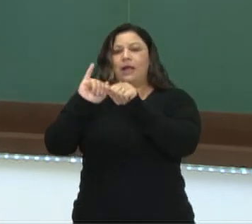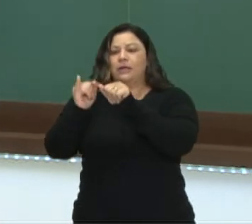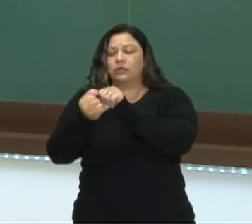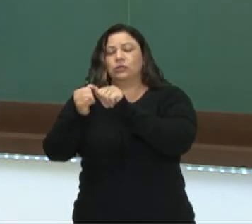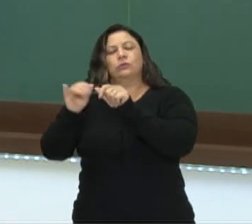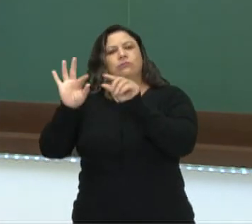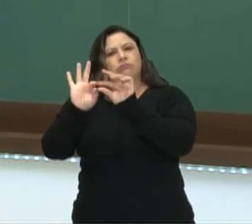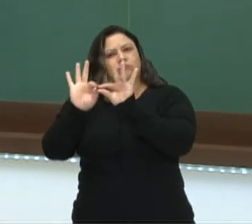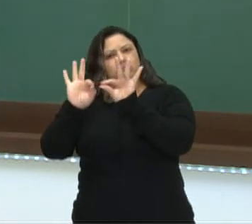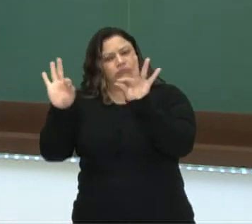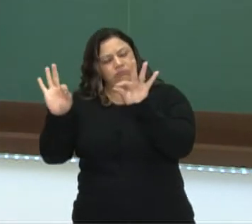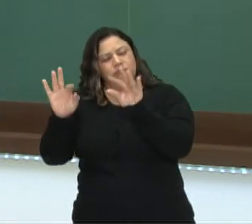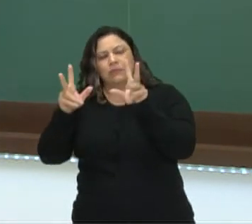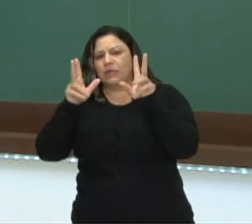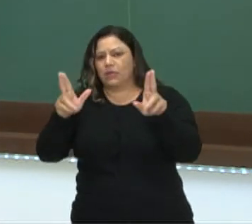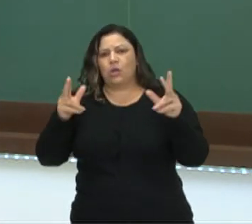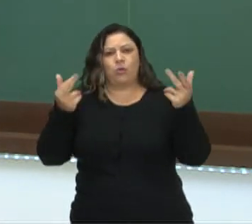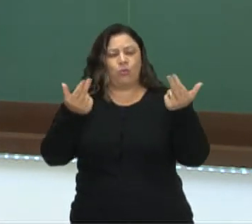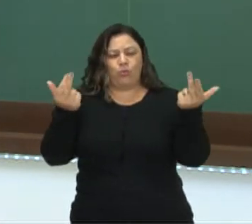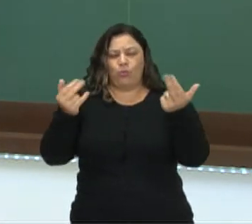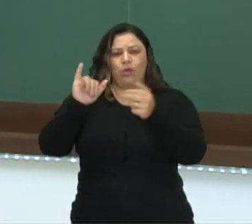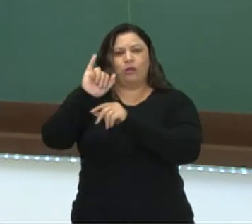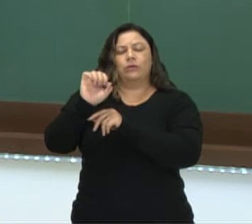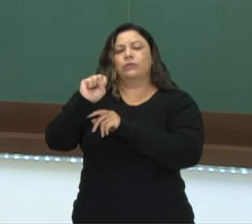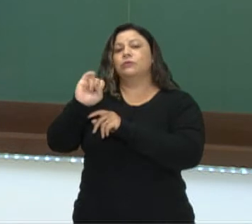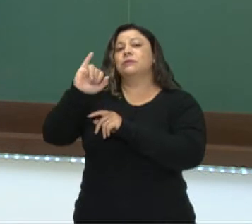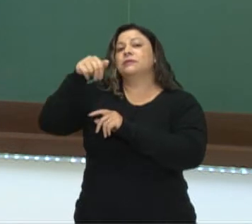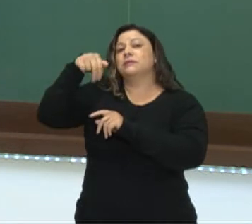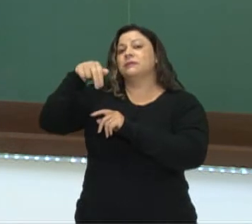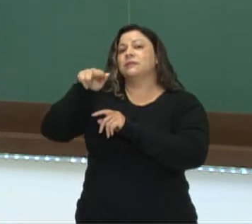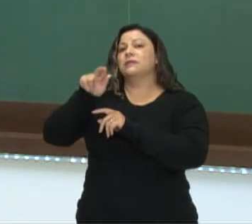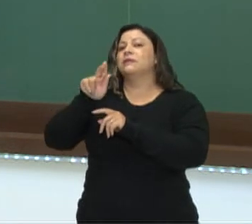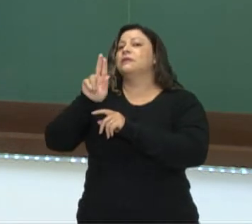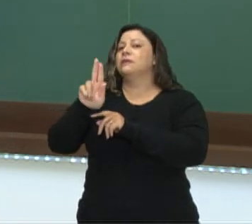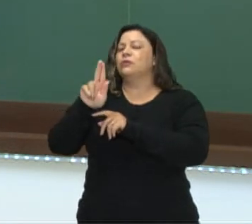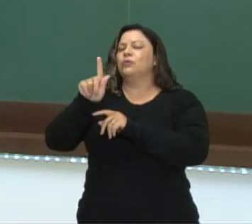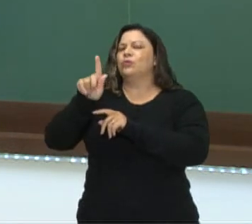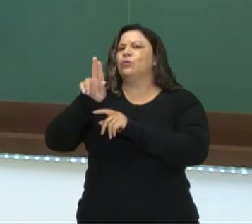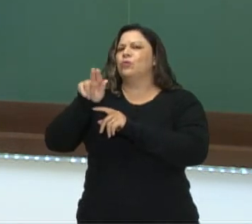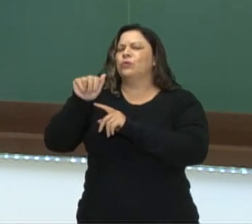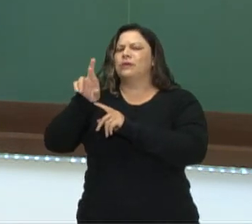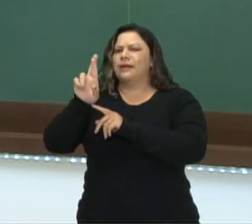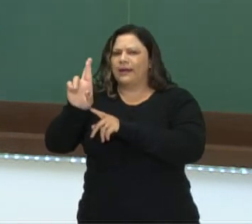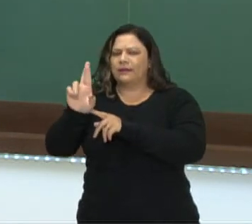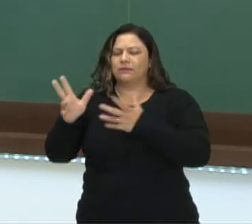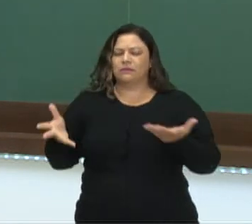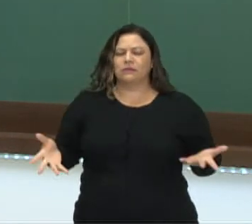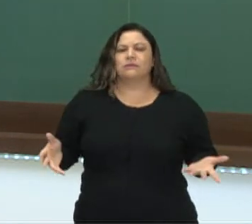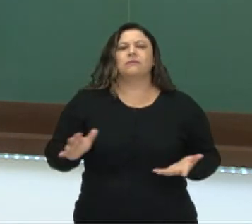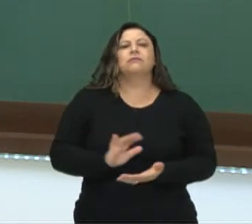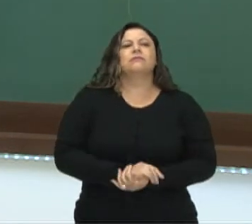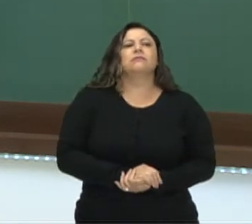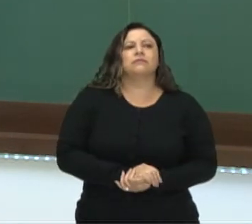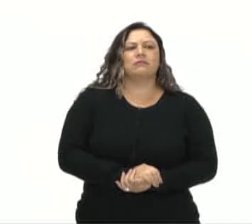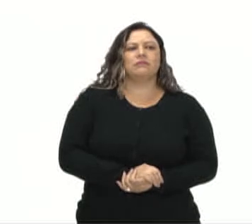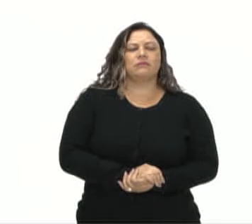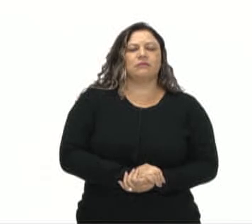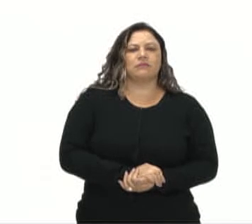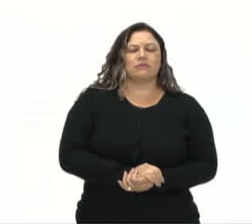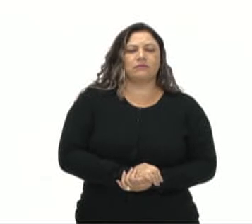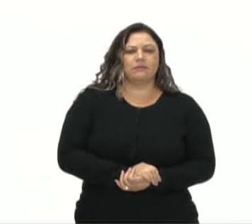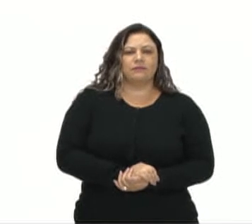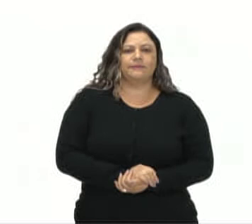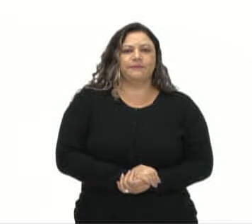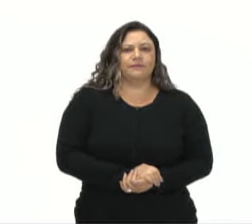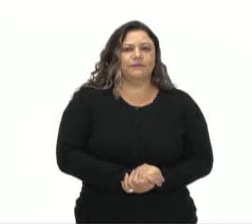singular, pequena alma. Então, eu utilizo aqui o artigo la. Mi parte la pequena